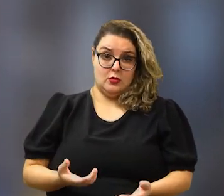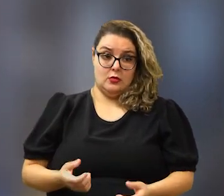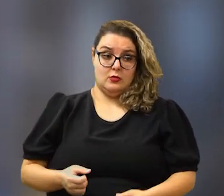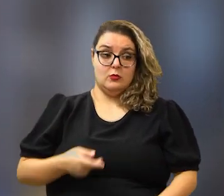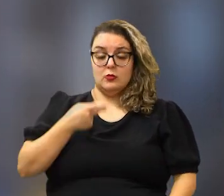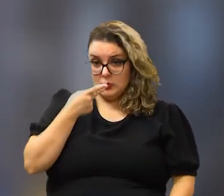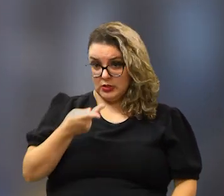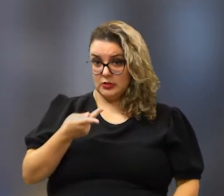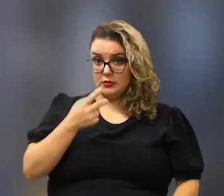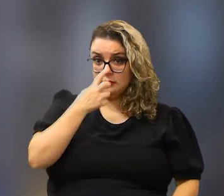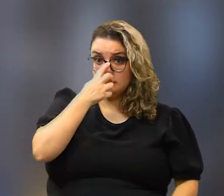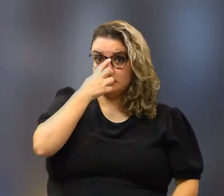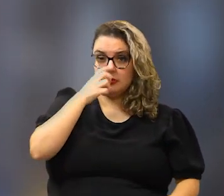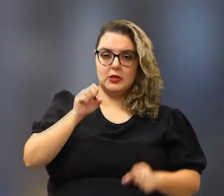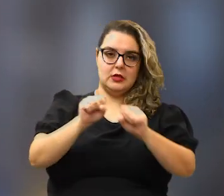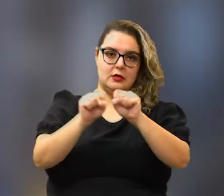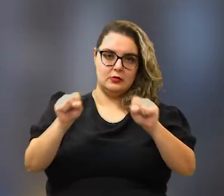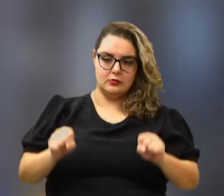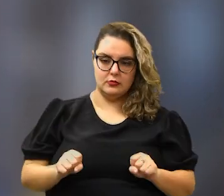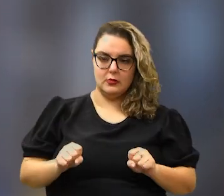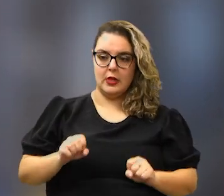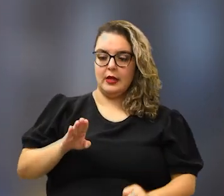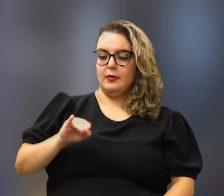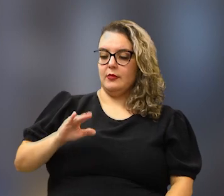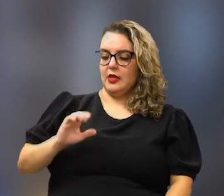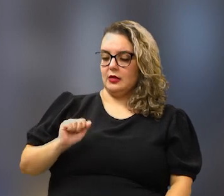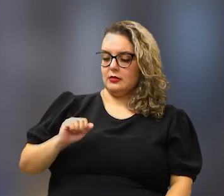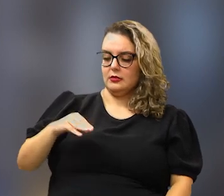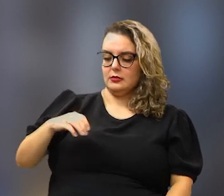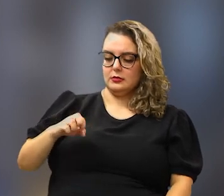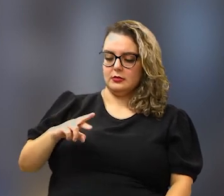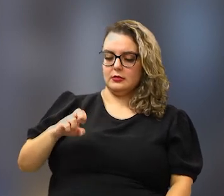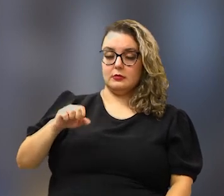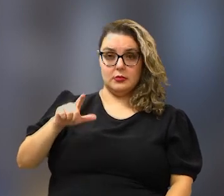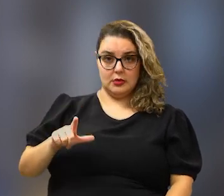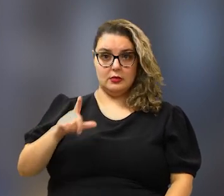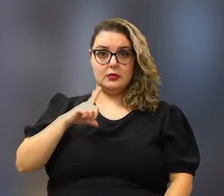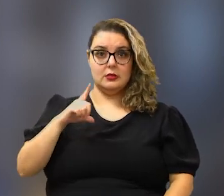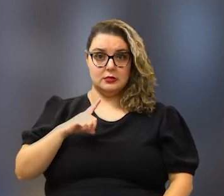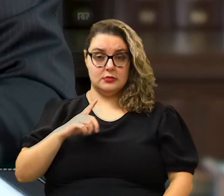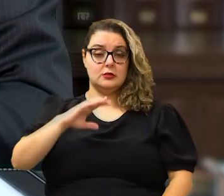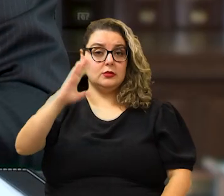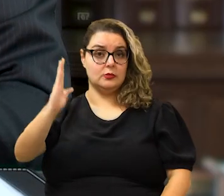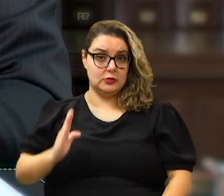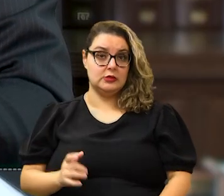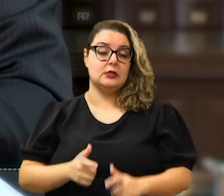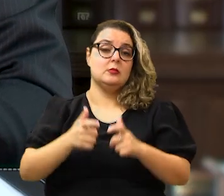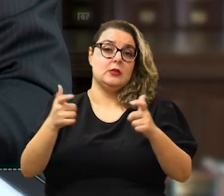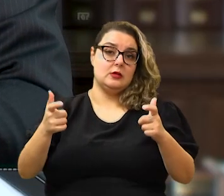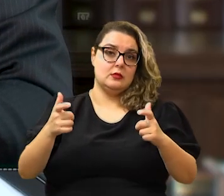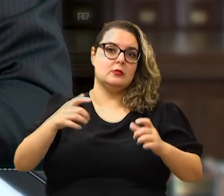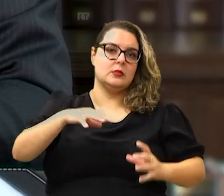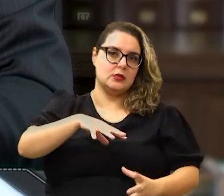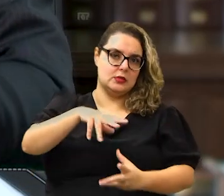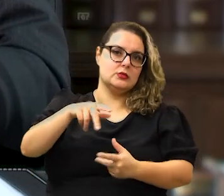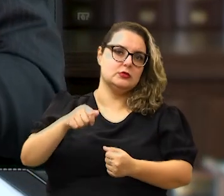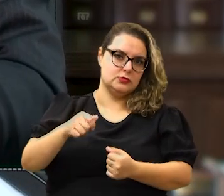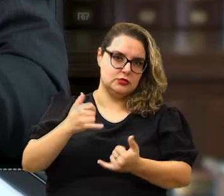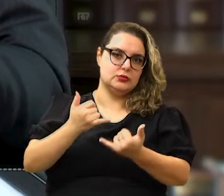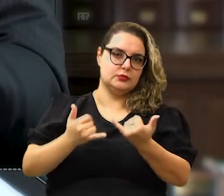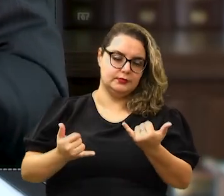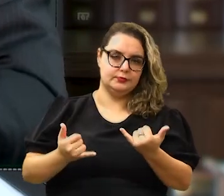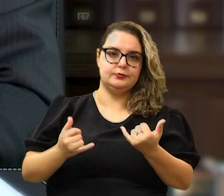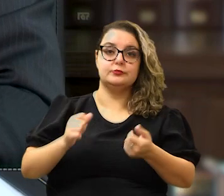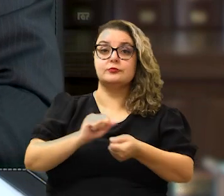de 1824, em certa medida, ela já traz